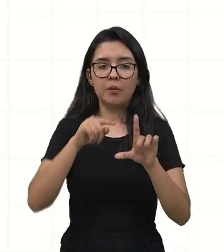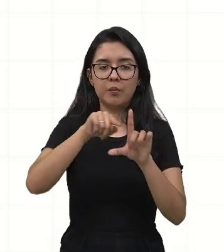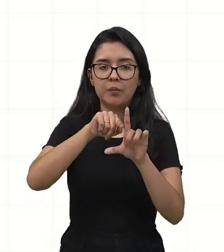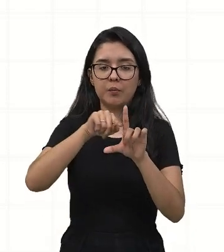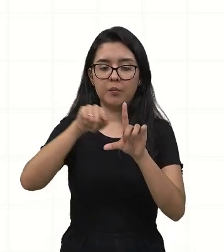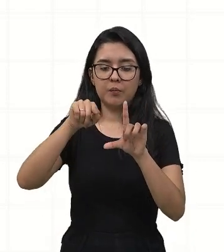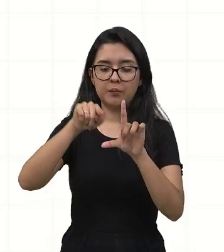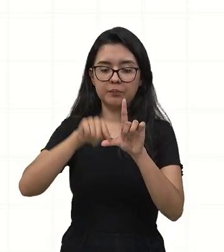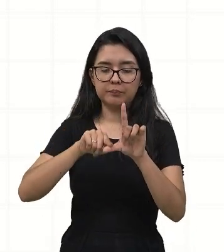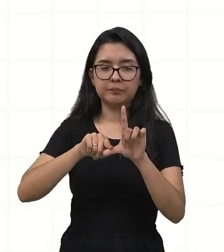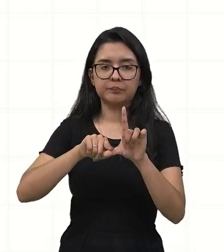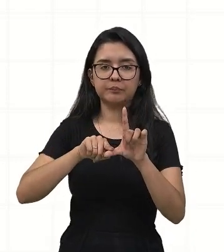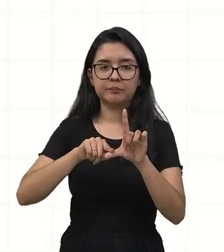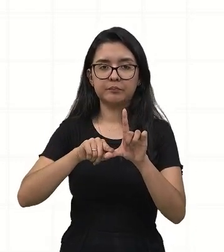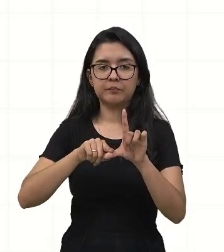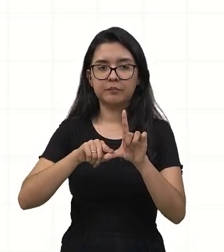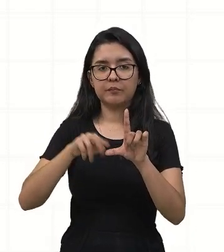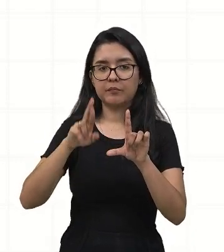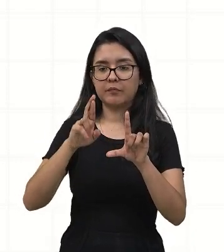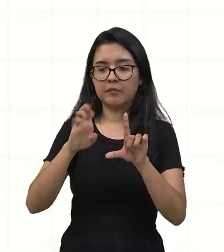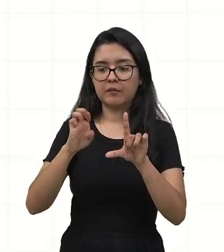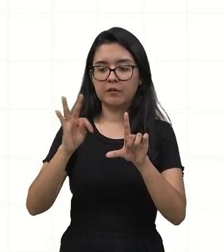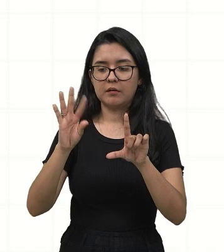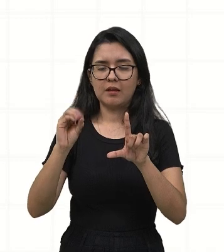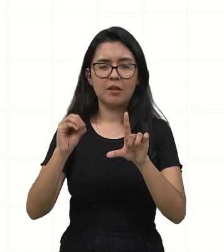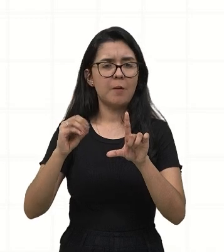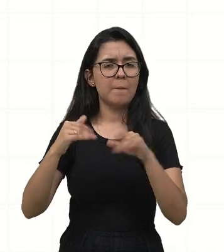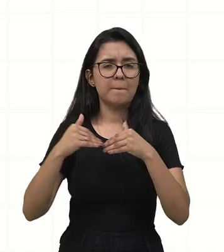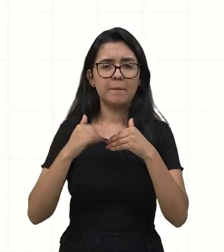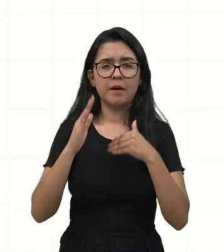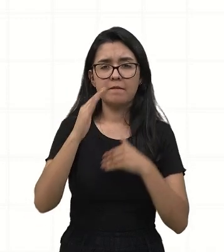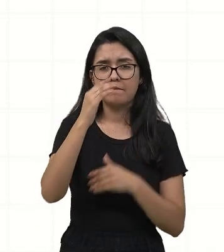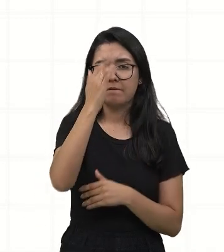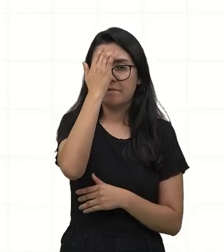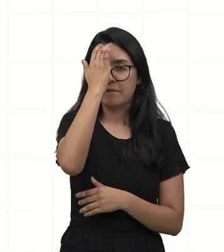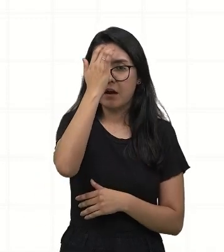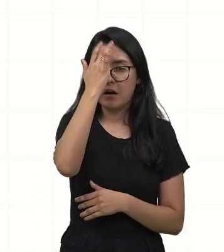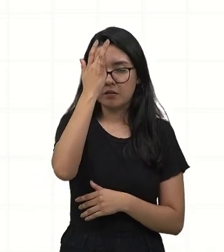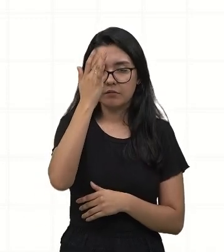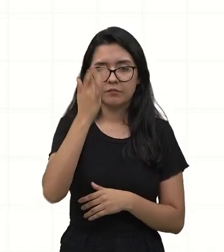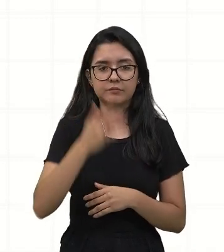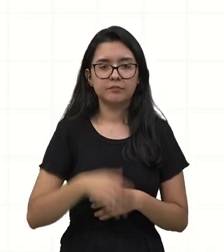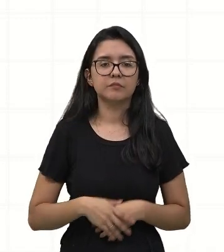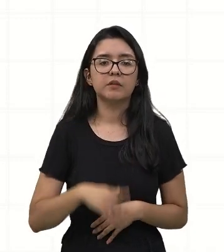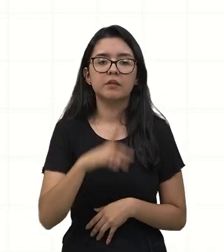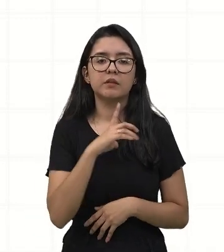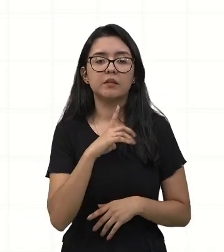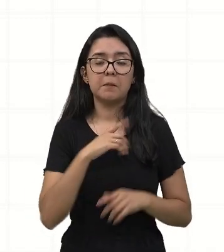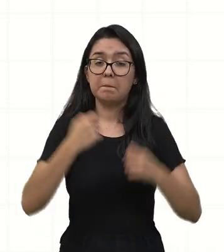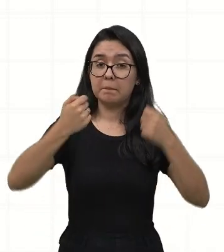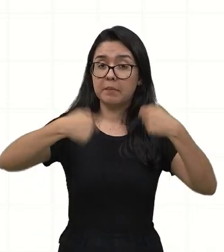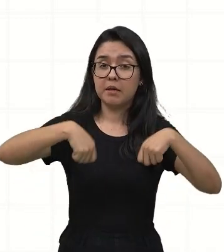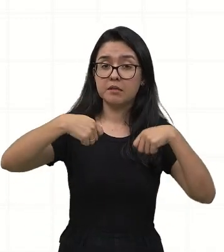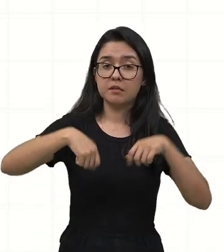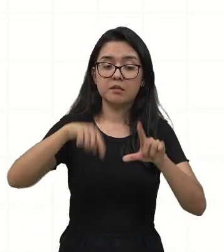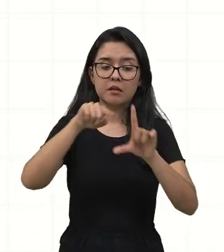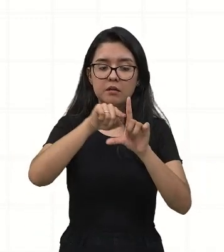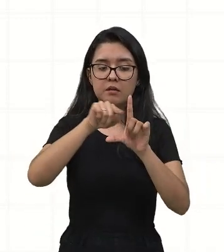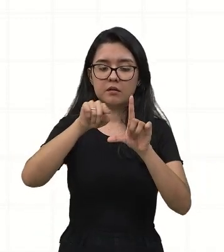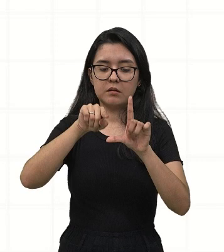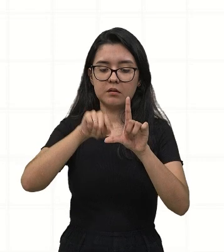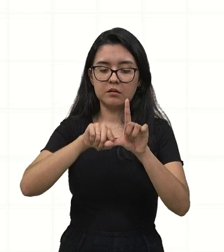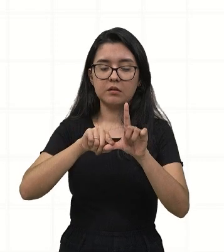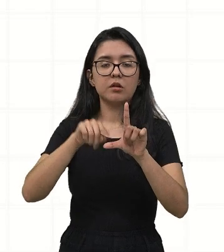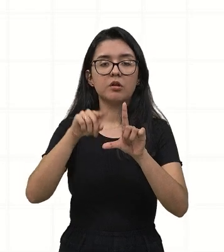ângulo reto mede o mesmo que 90 graus. É o mais fácil que tem, tá, pessoal? Ângulo reto, ele tem que medir